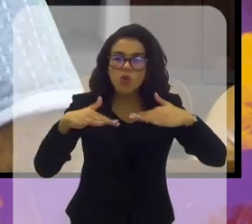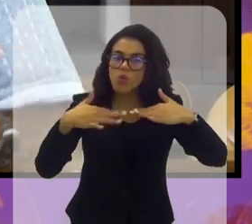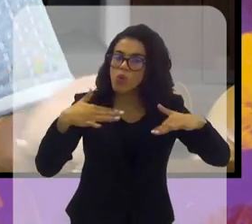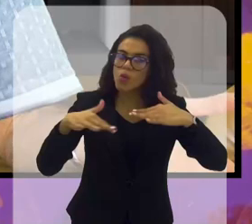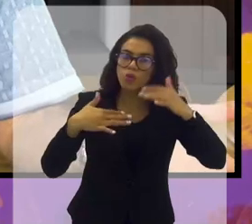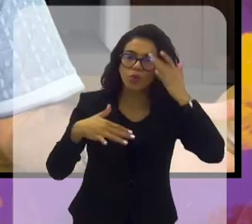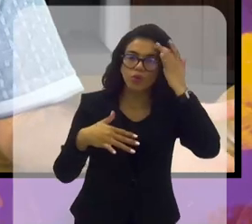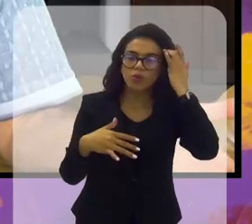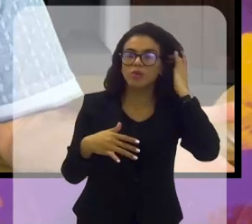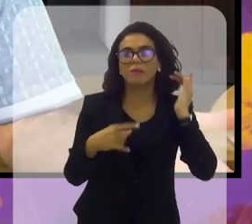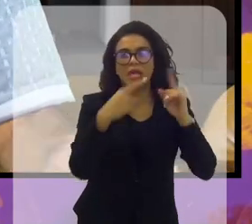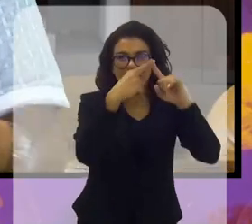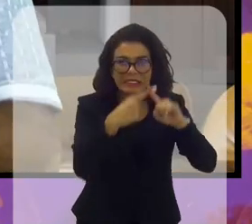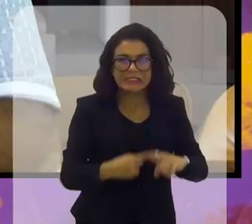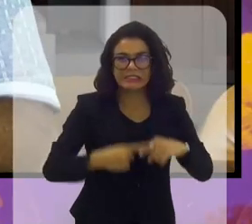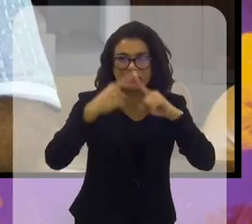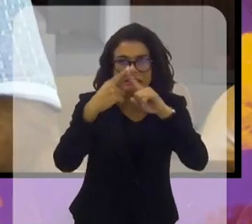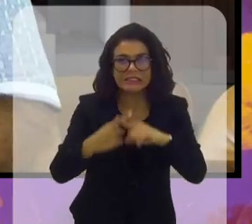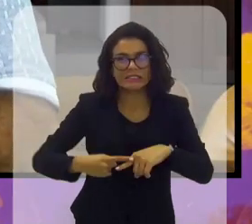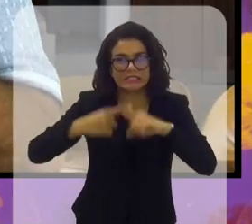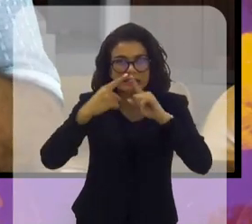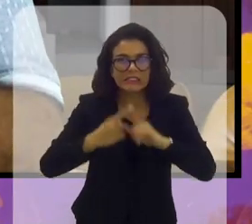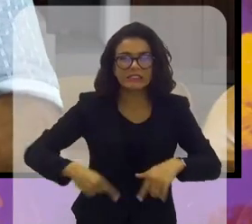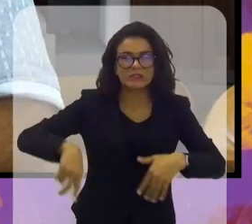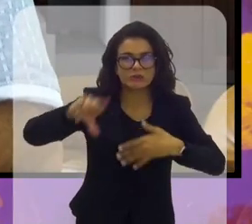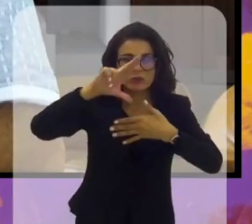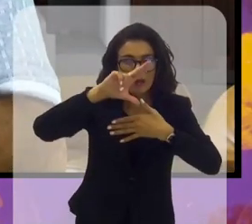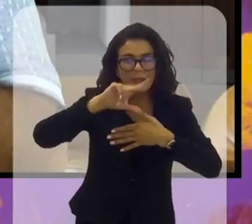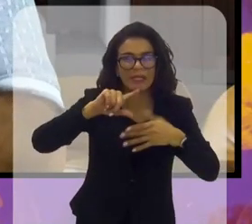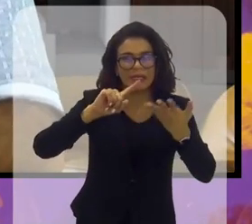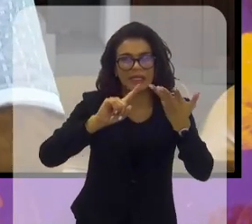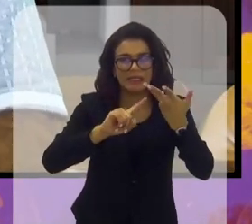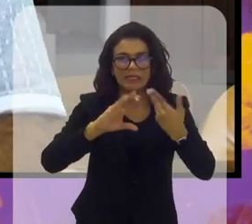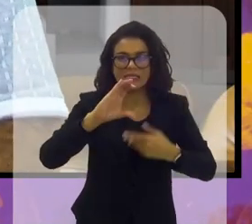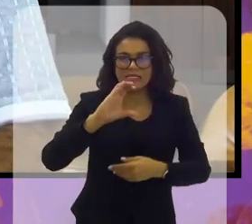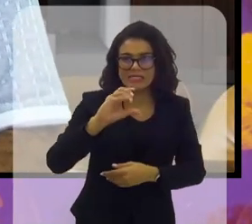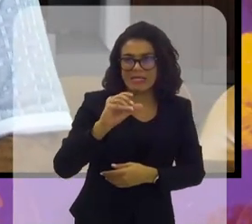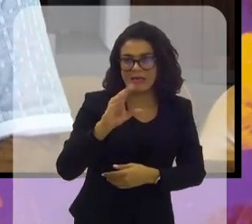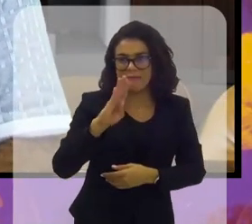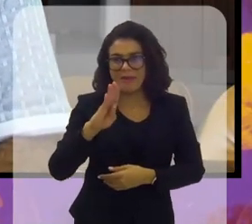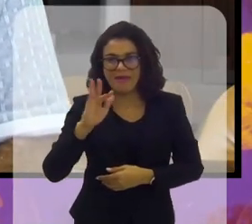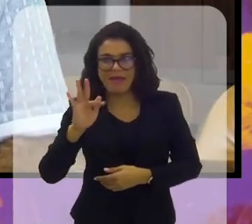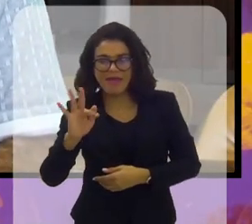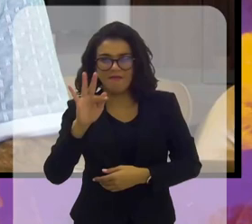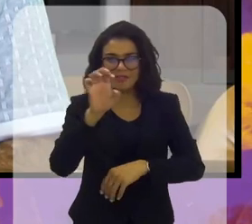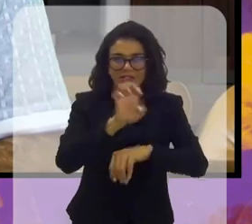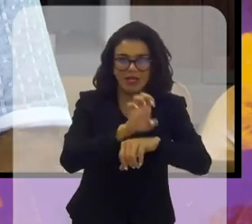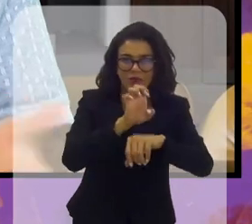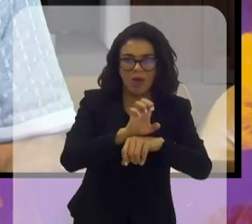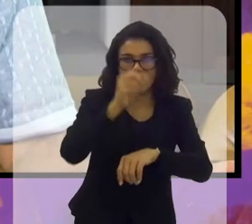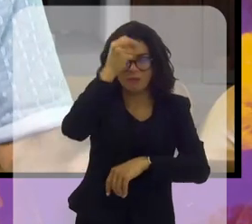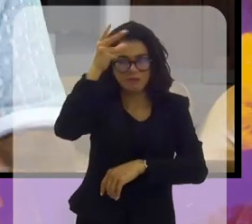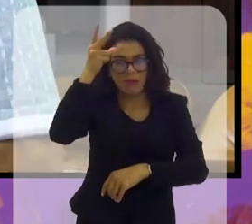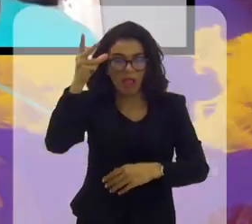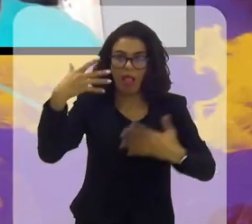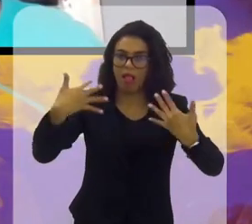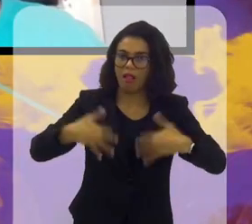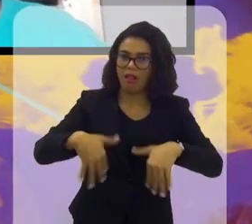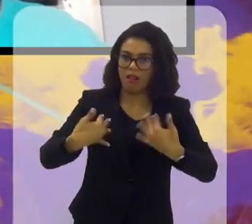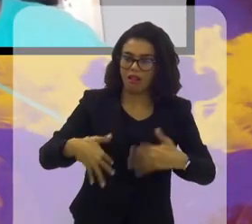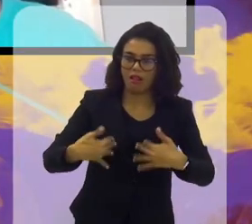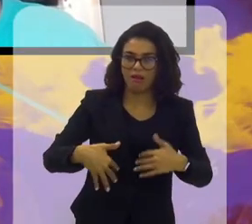verdade. Assim. Excesso de torneios, Confederação Sul-Americana, da CBF, das federações estaduais, é muita